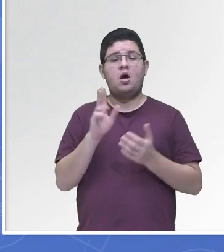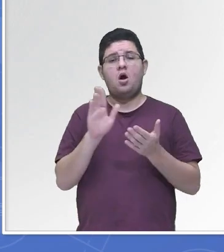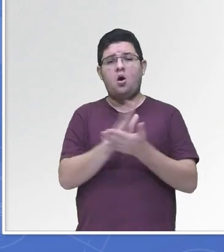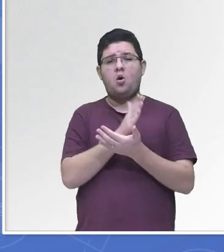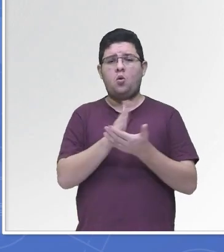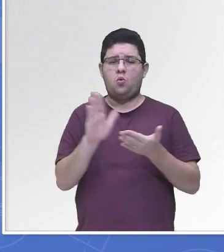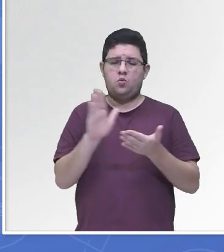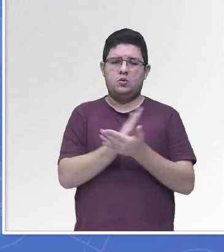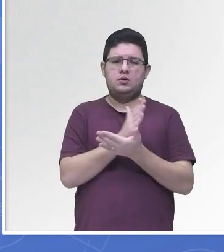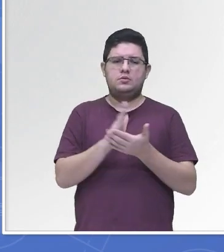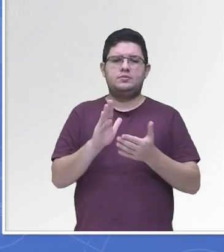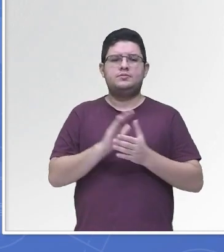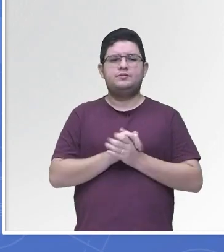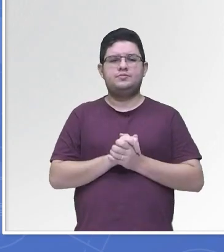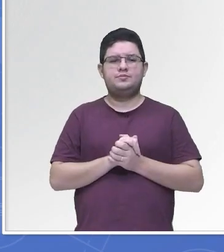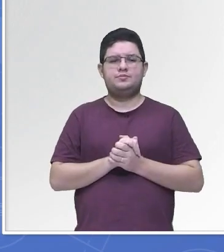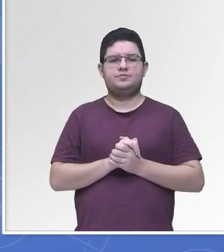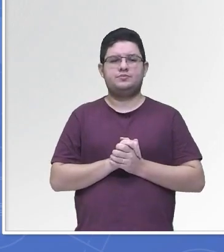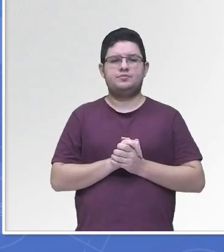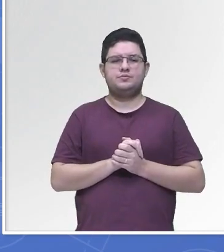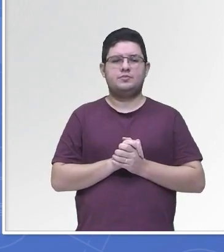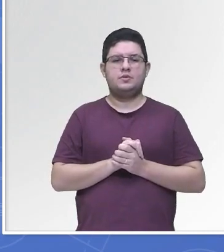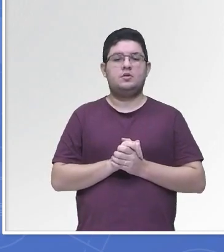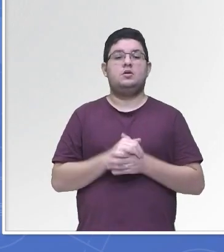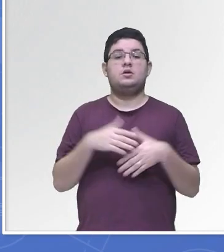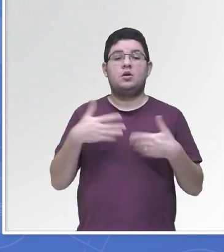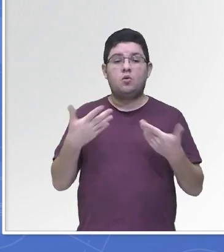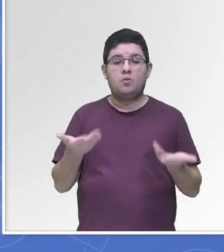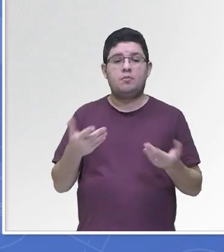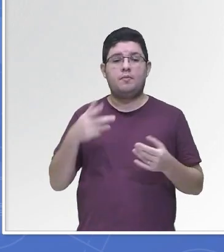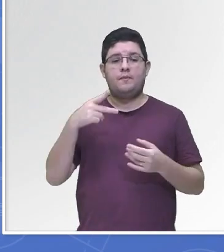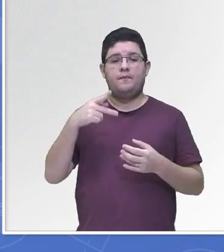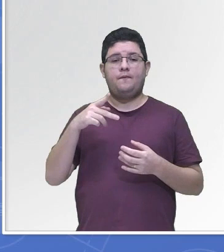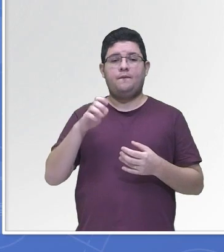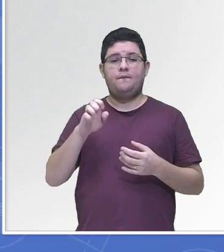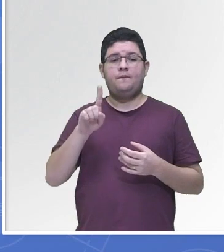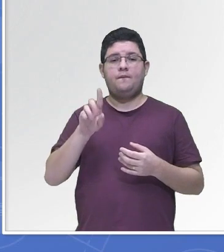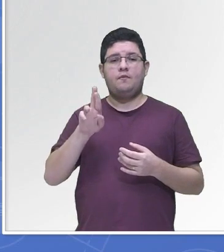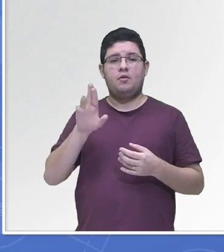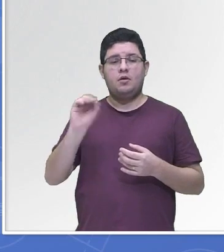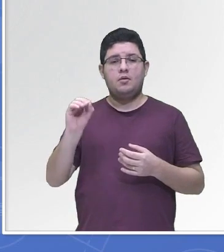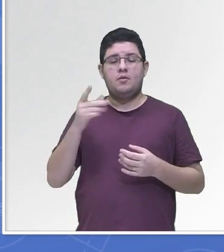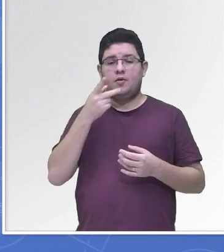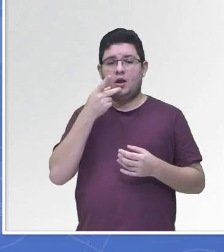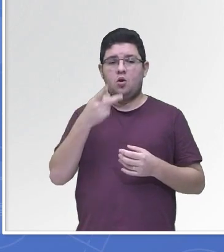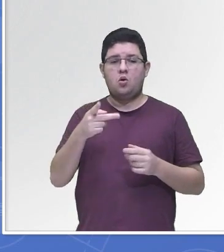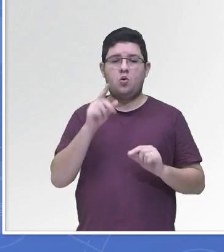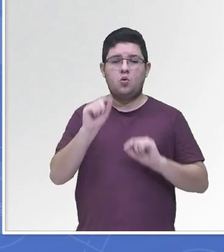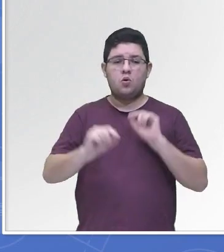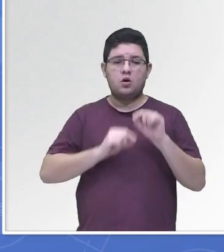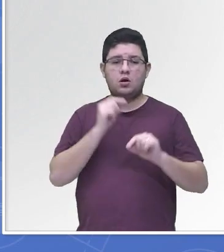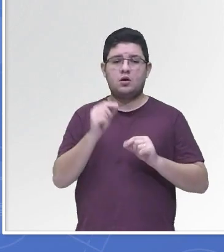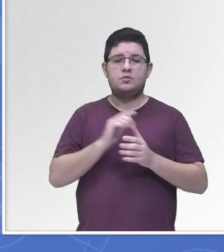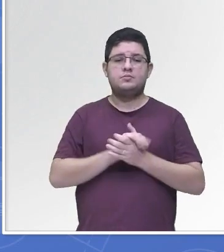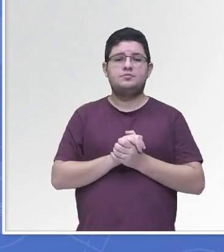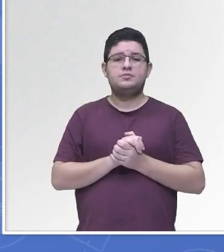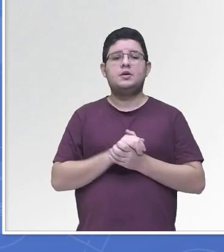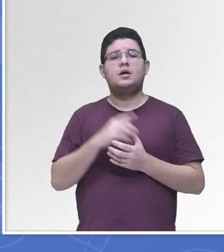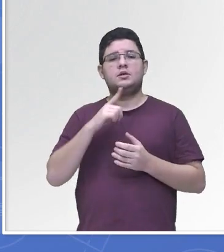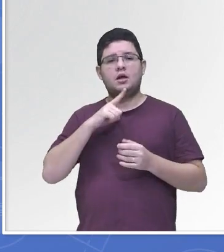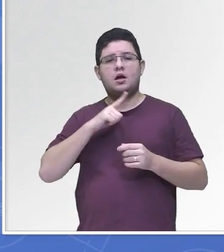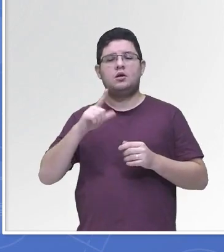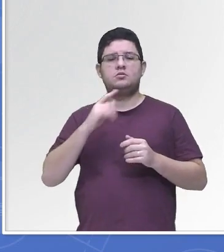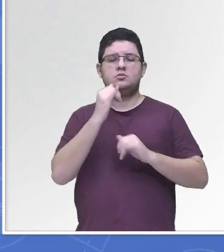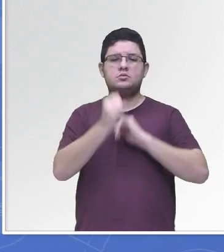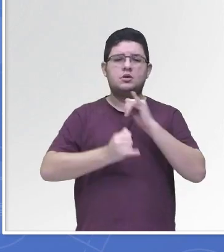gente? Nós temos aí, olha só, o Pedro disse para a gente assim, portais de notícias, jornais de TV, jornal impresso. Nós estamos